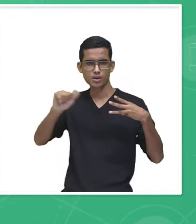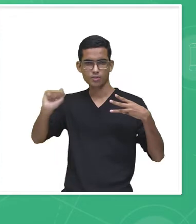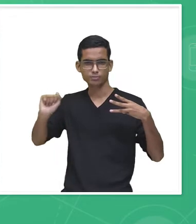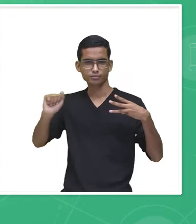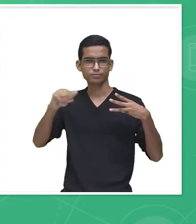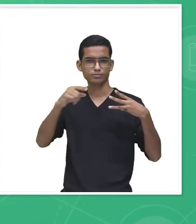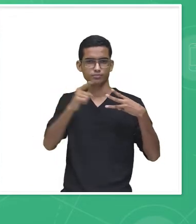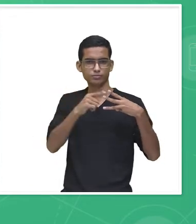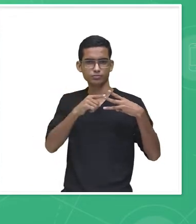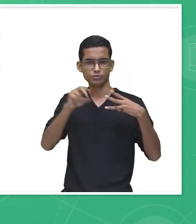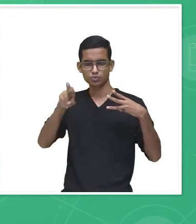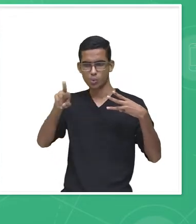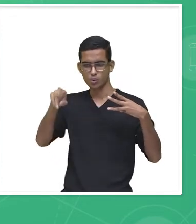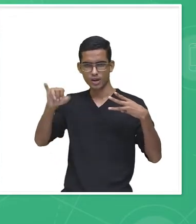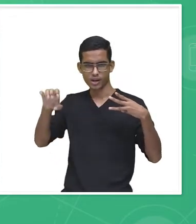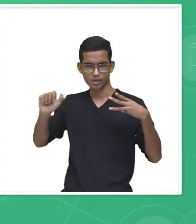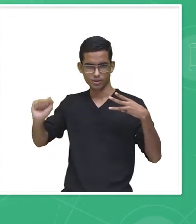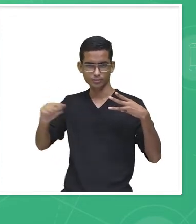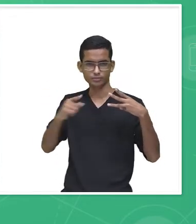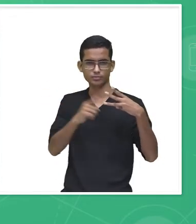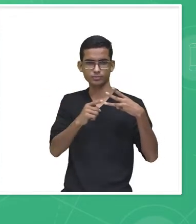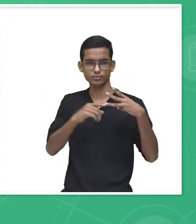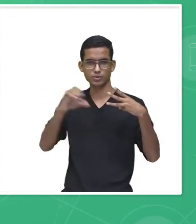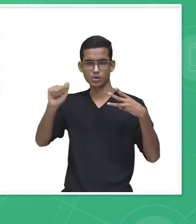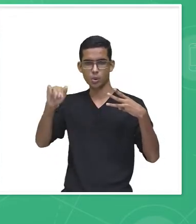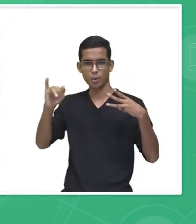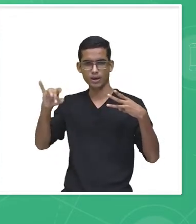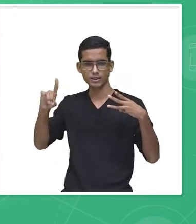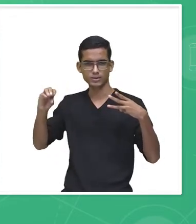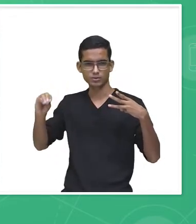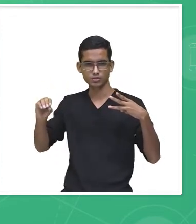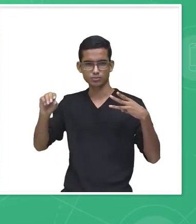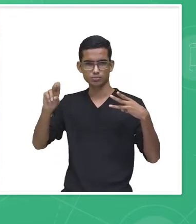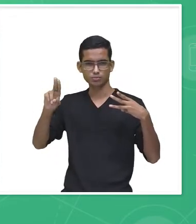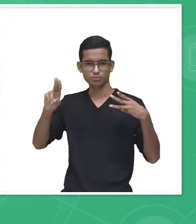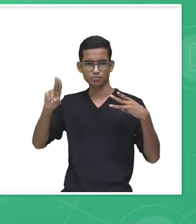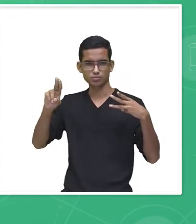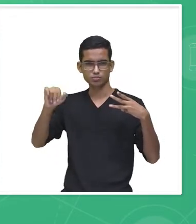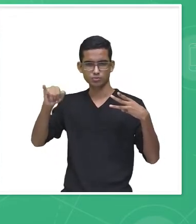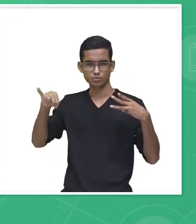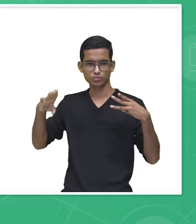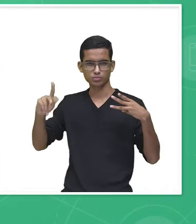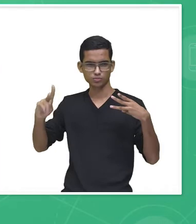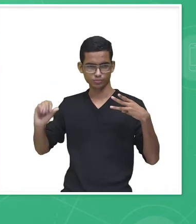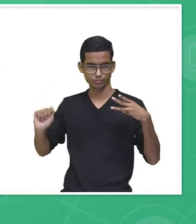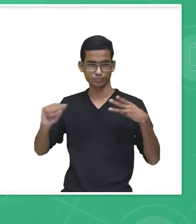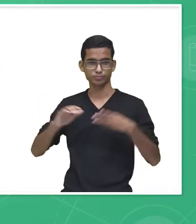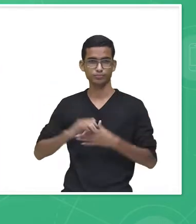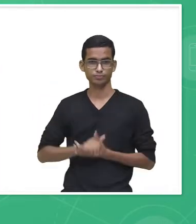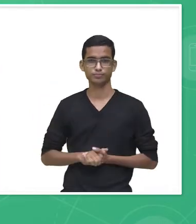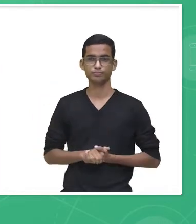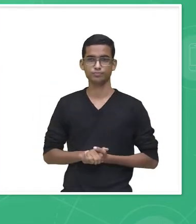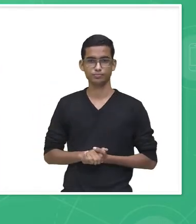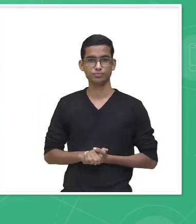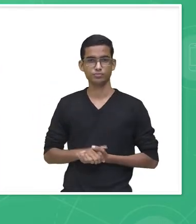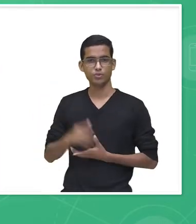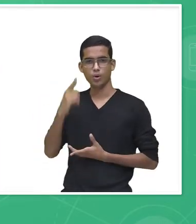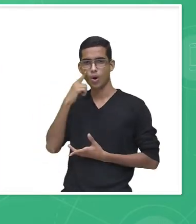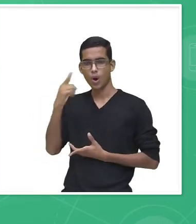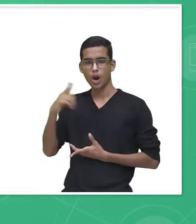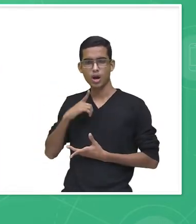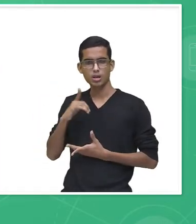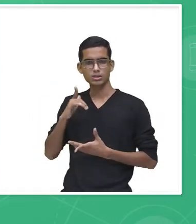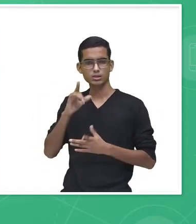eo ácido úrico então elas vão ser decretados por animais específicos tá então como a gente pode observar